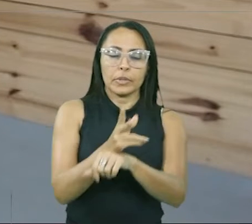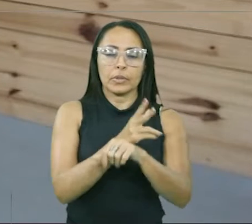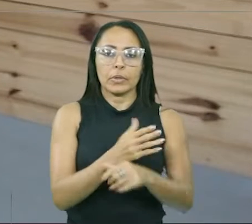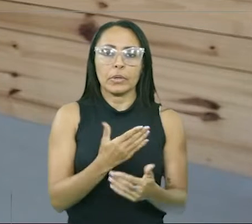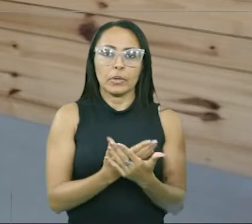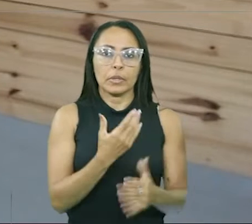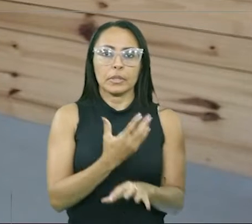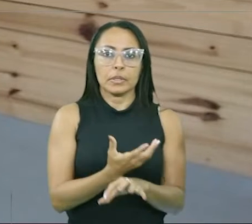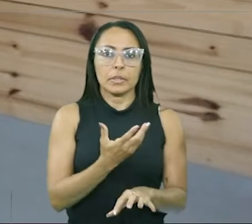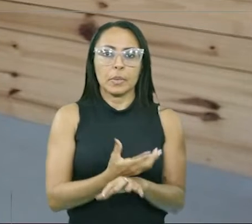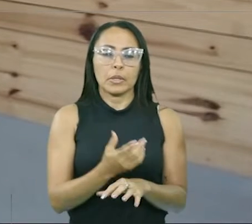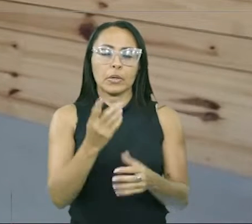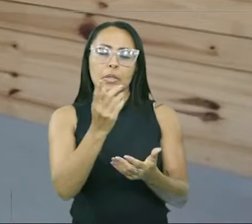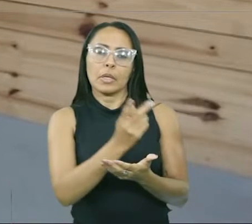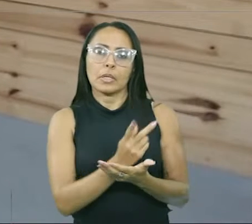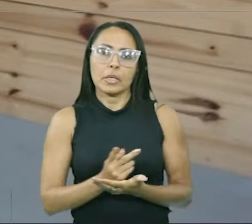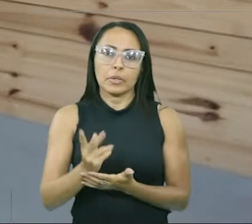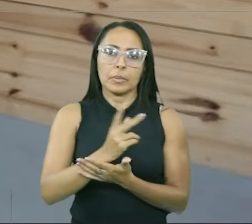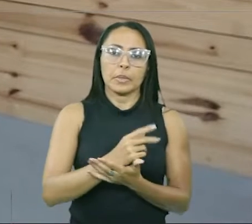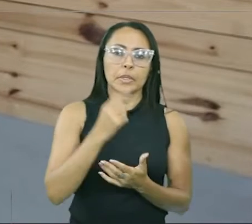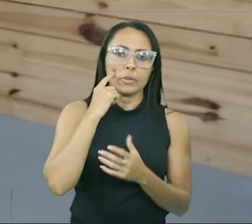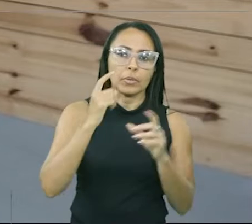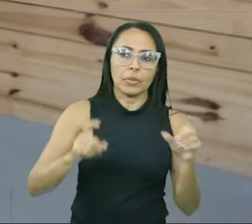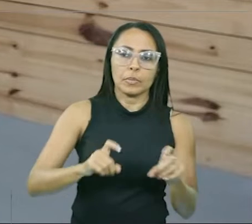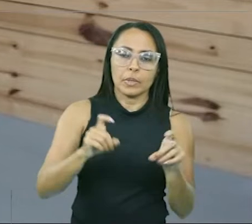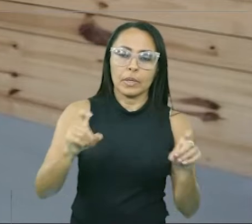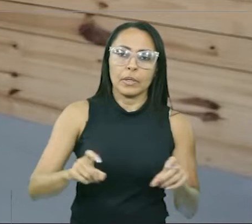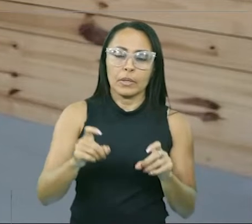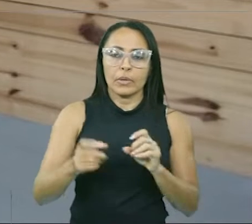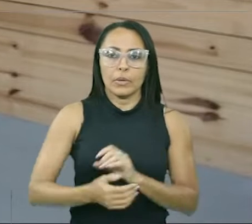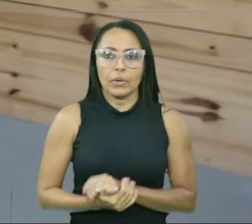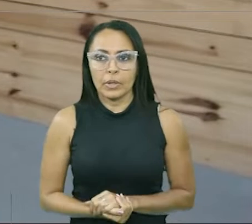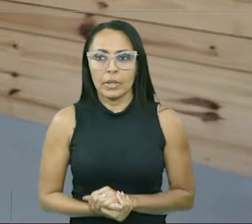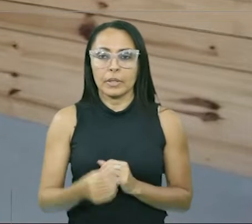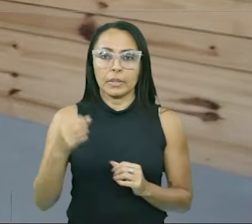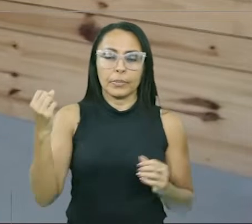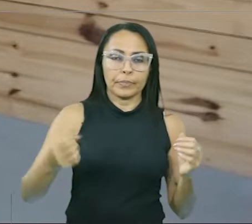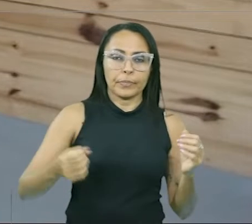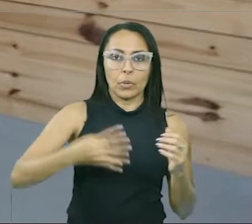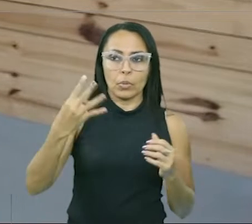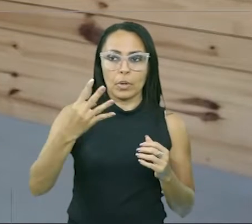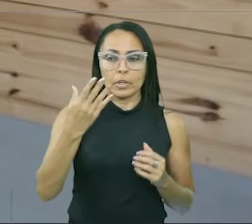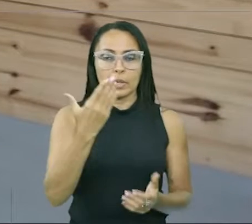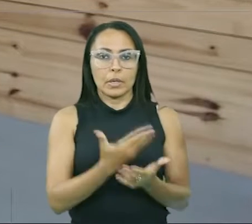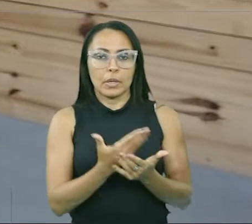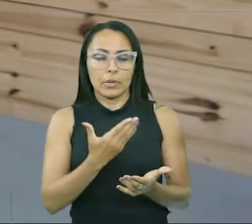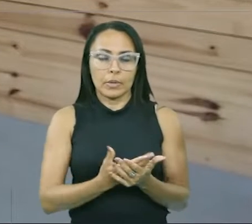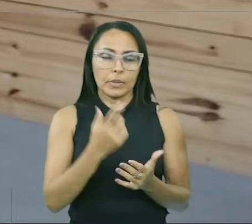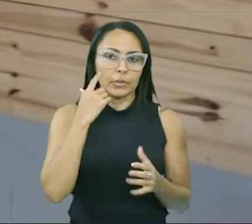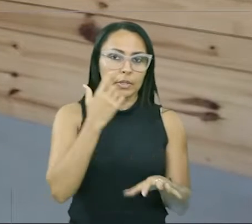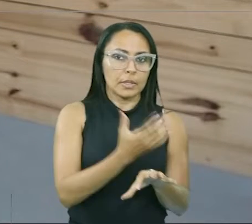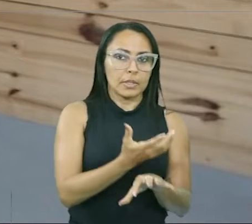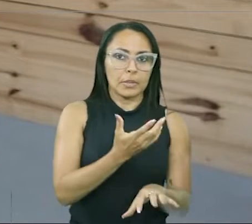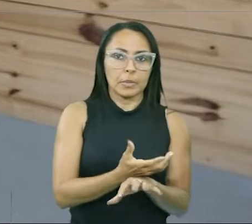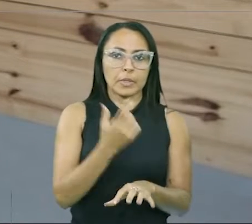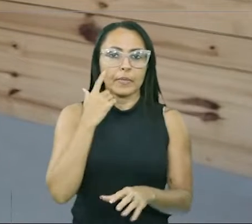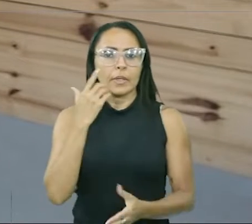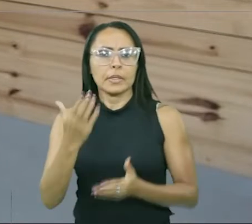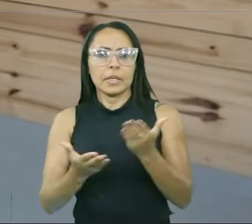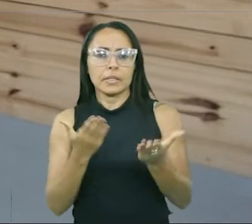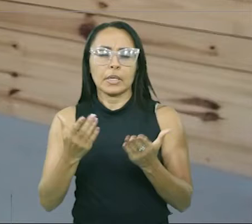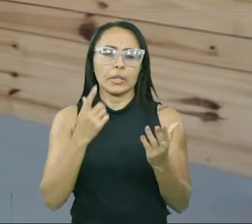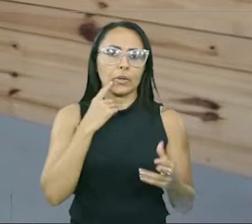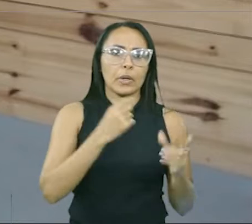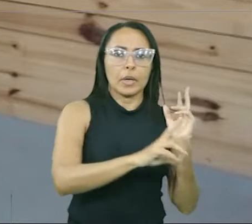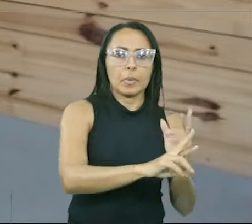disciplina de Desenho Assistido por Computador CAD. A quarta unidade da nossa disciplina irá tratar sobre a